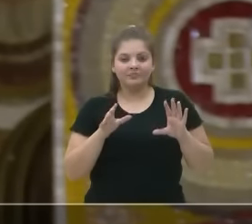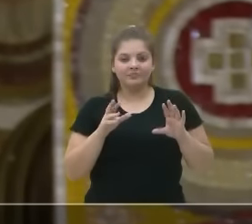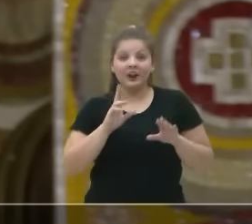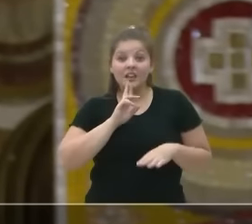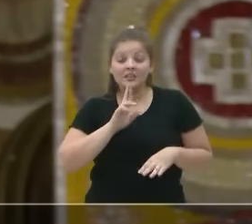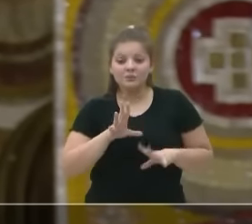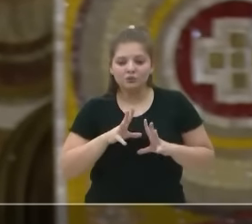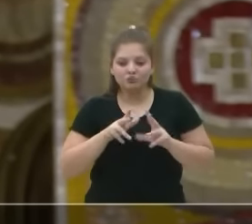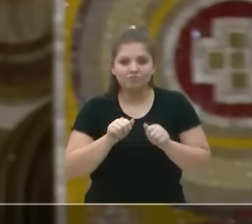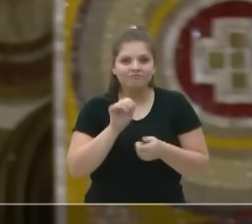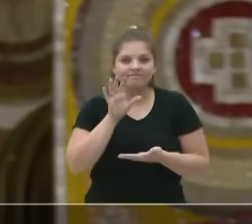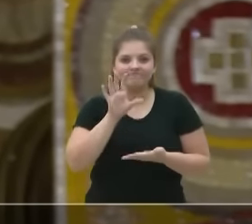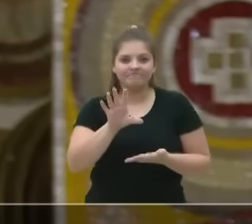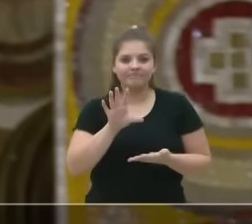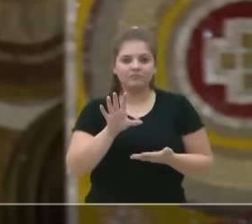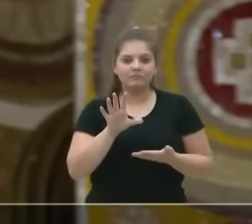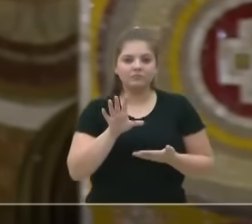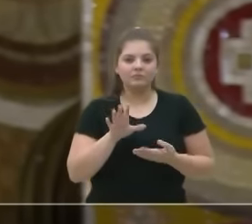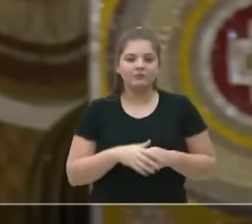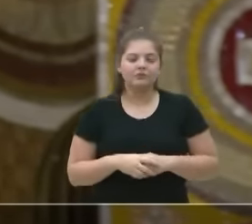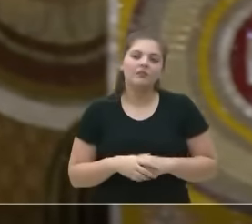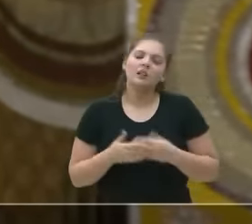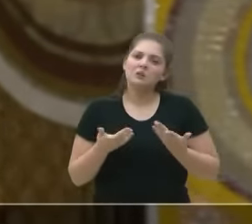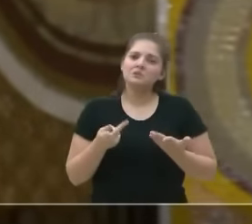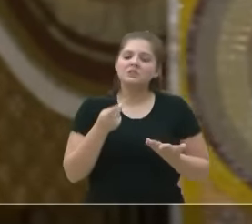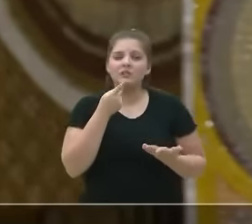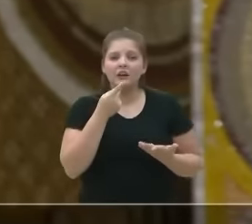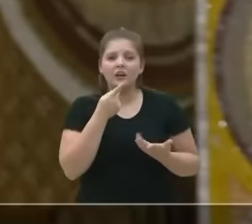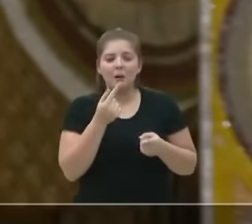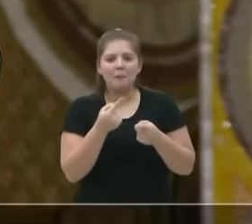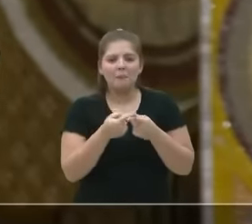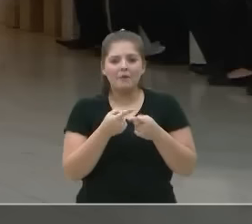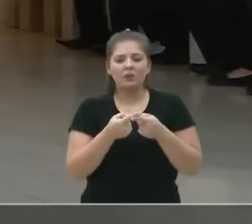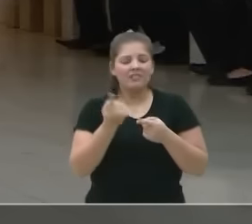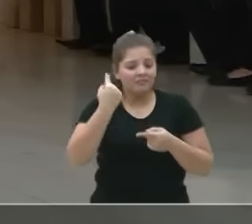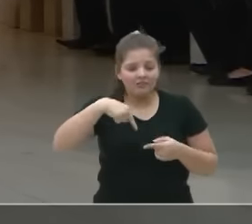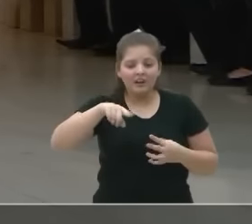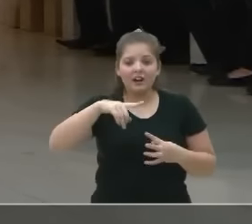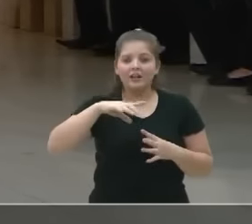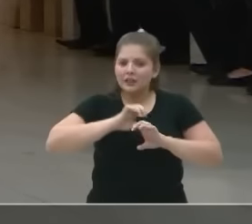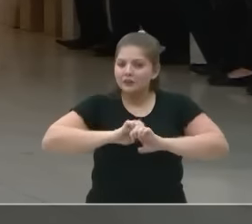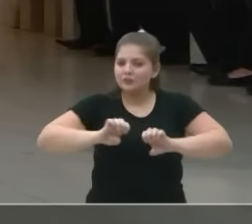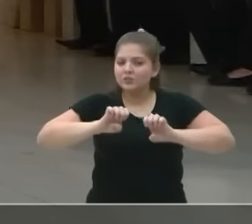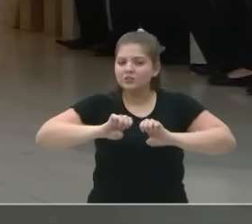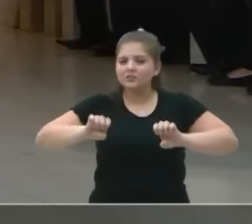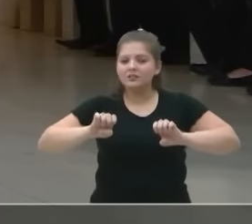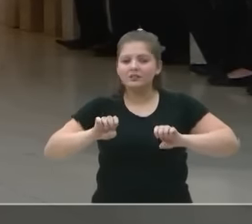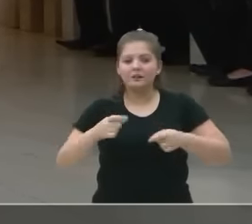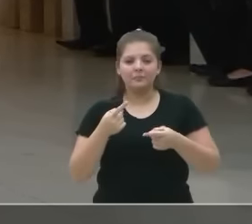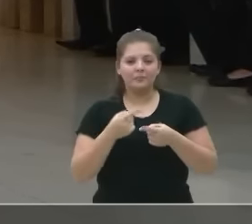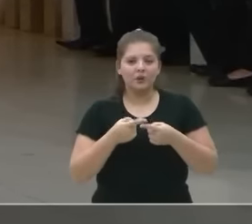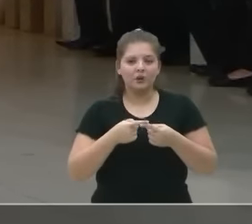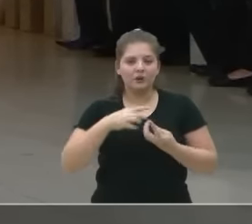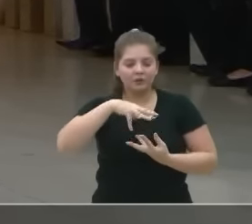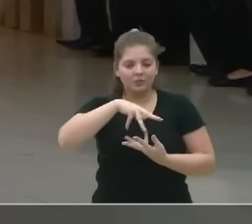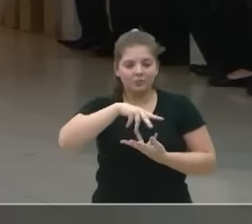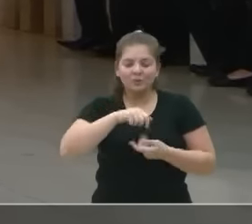tudo. Aí você vai dizer, padre, por que ide evangelizai? Porque o mundo